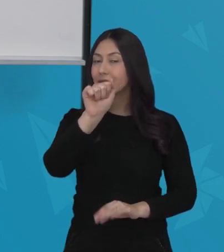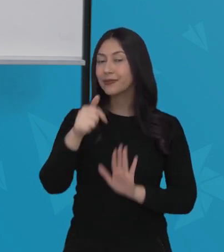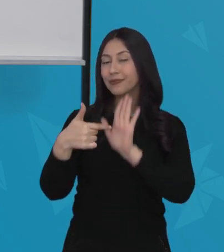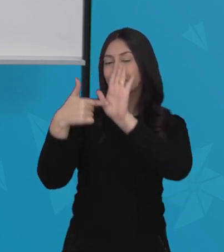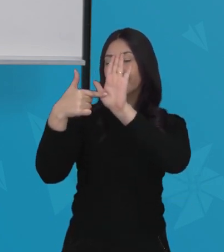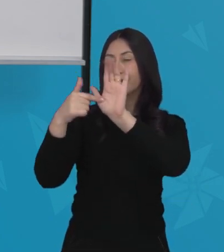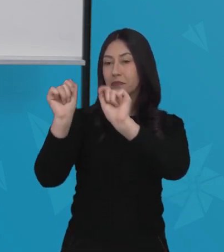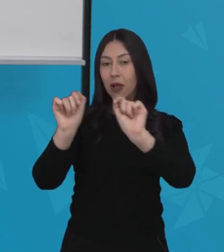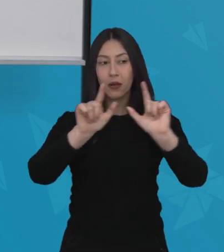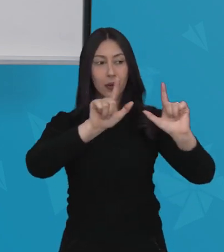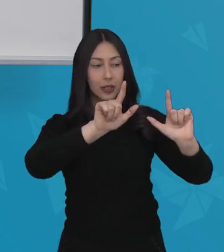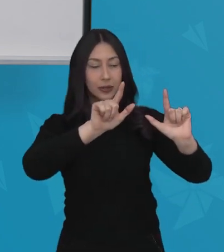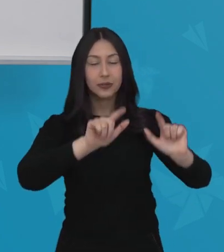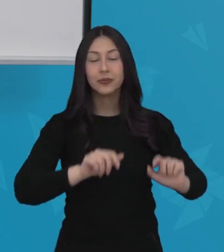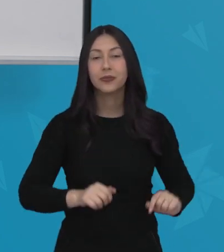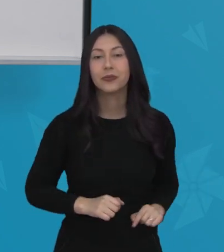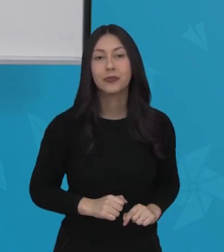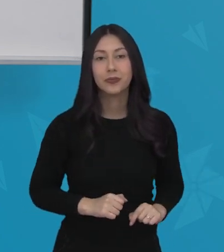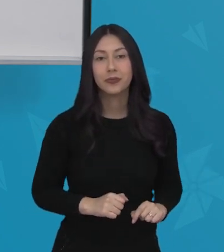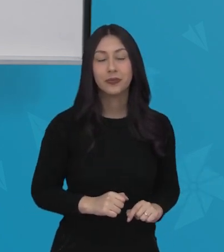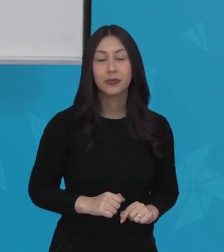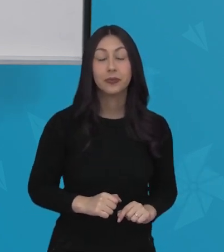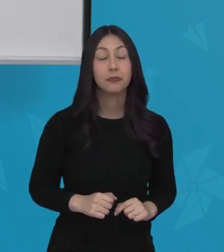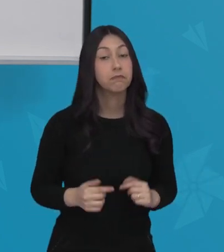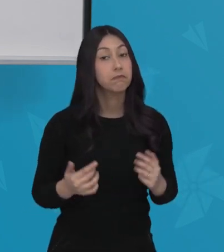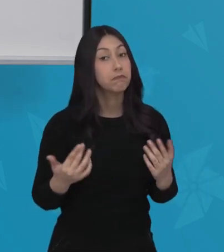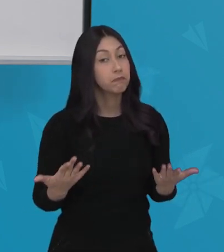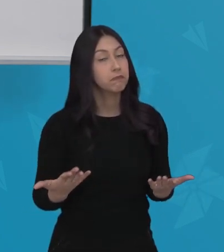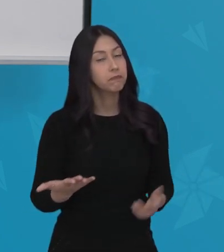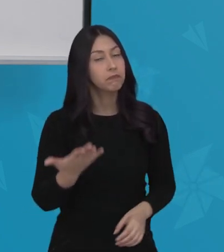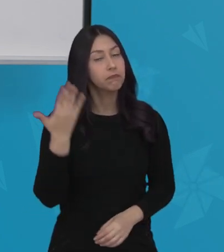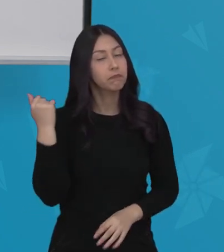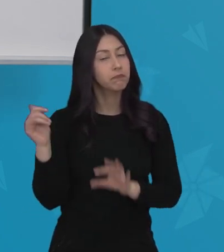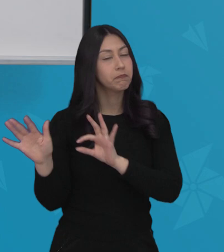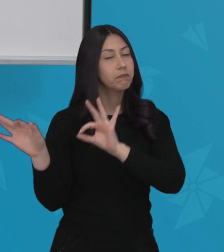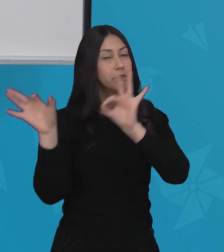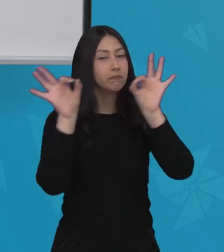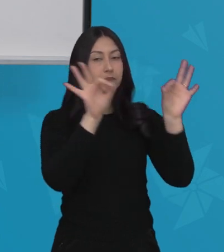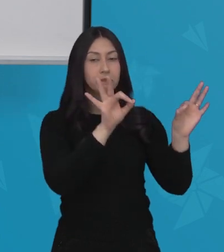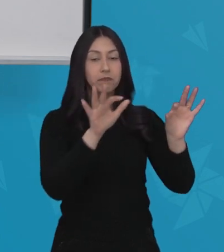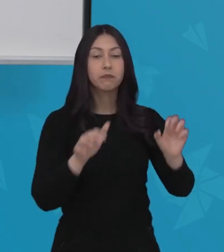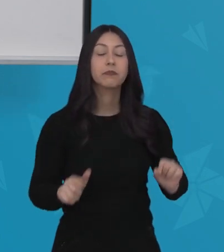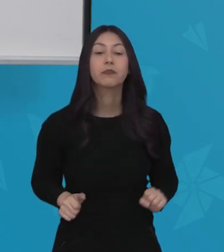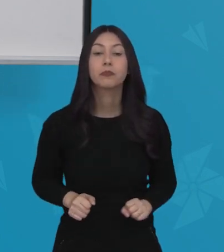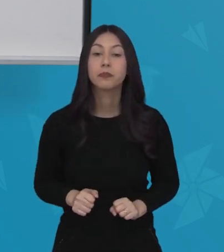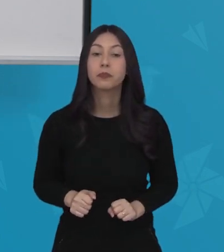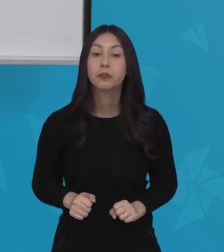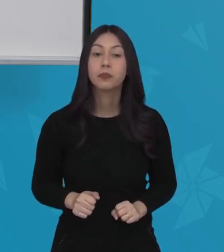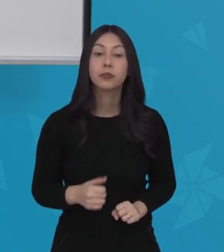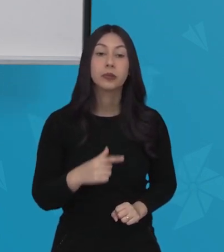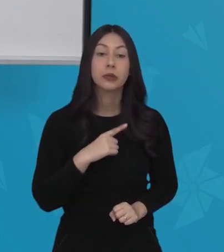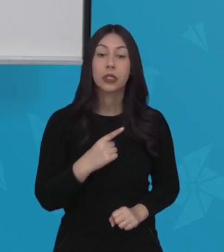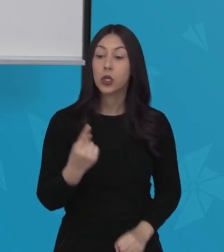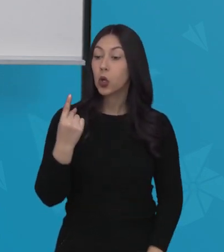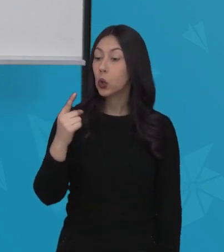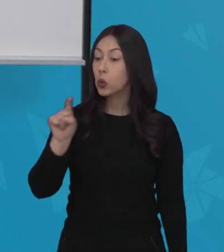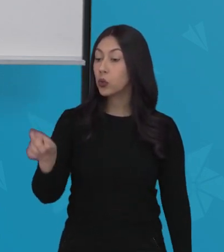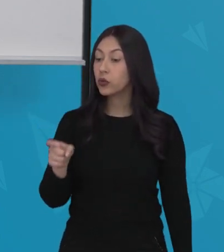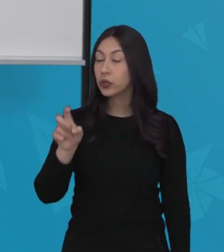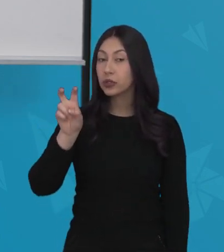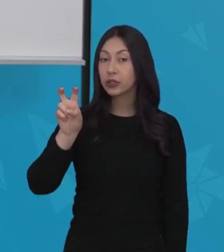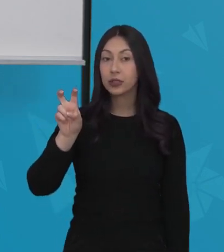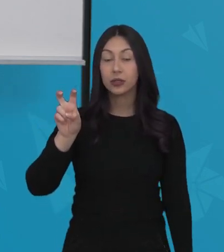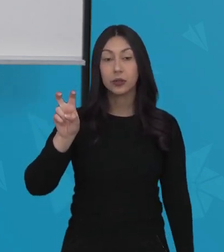aqui em cima. Tranquilo, gente? Então, bora lá. A gente tem aqui o número